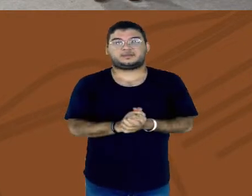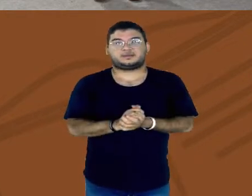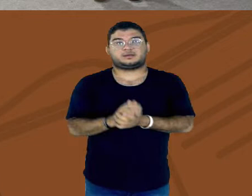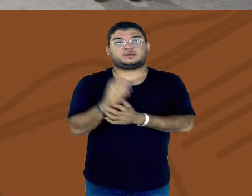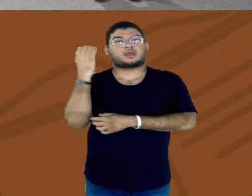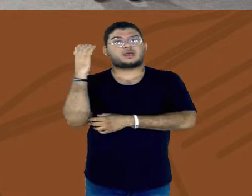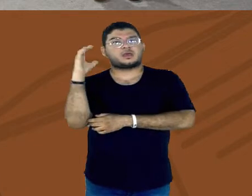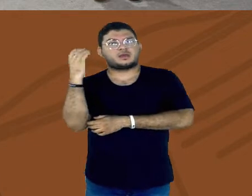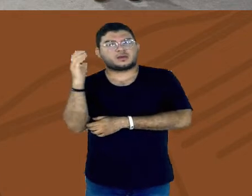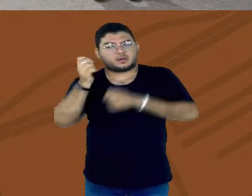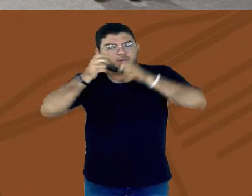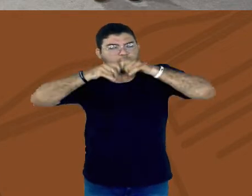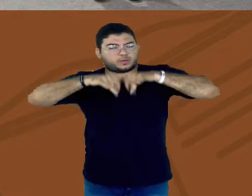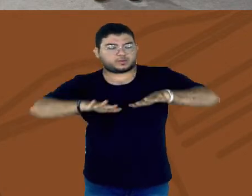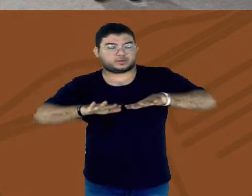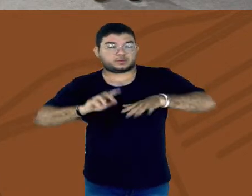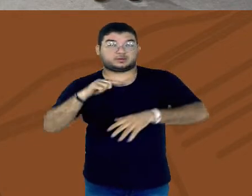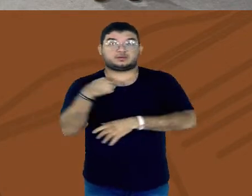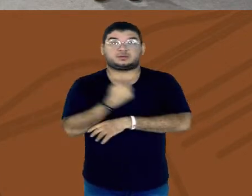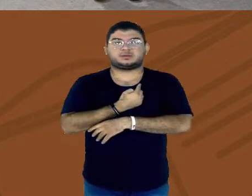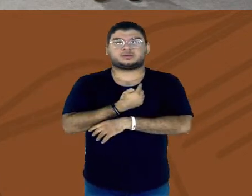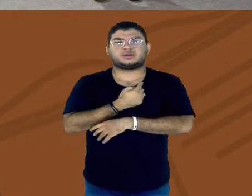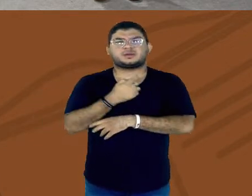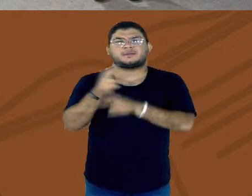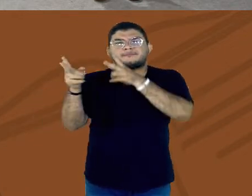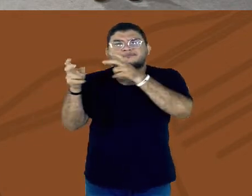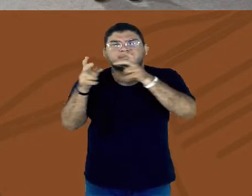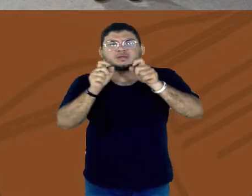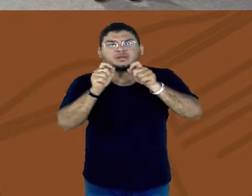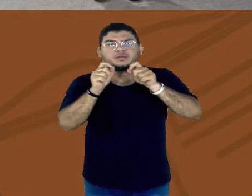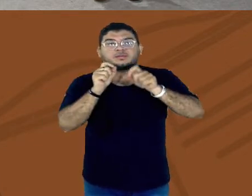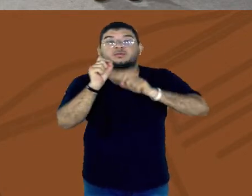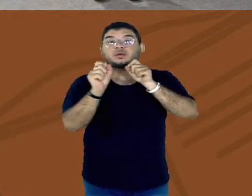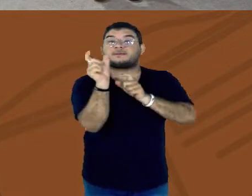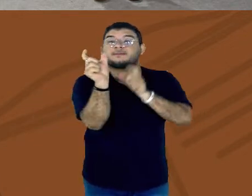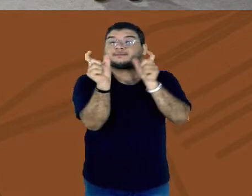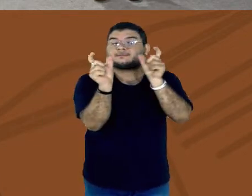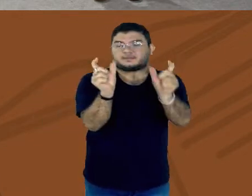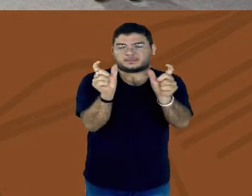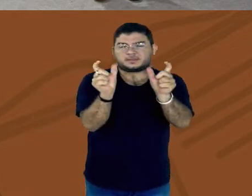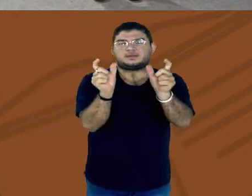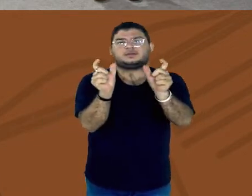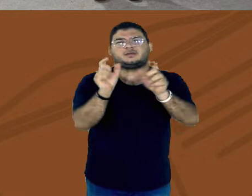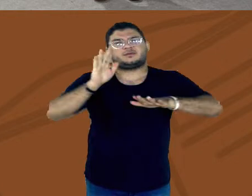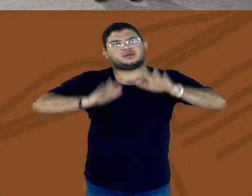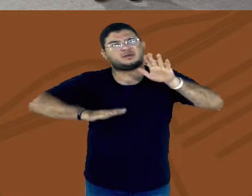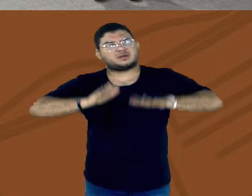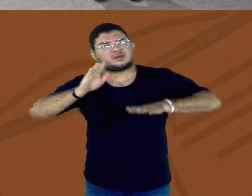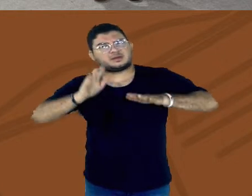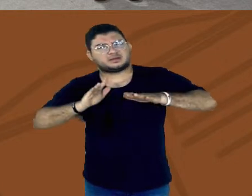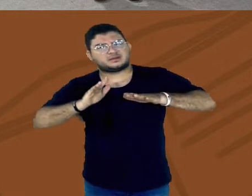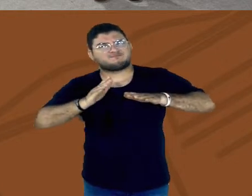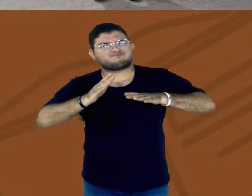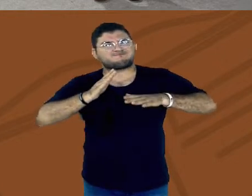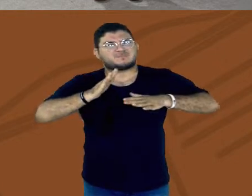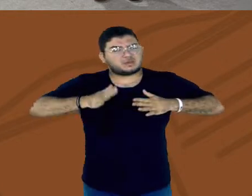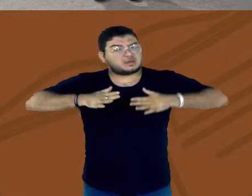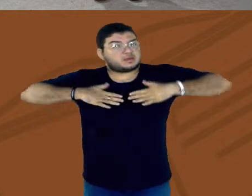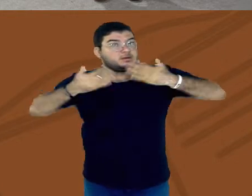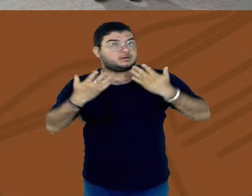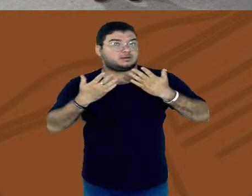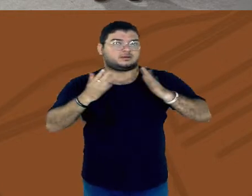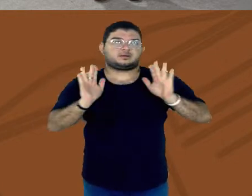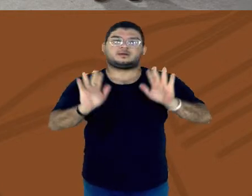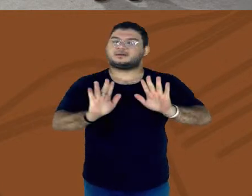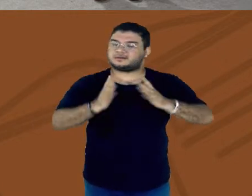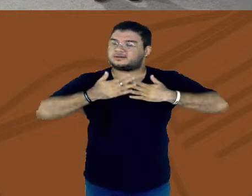da Natureza, nós conseguimos perceber alguns termos que às vezes nos causam medo. Mas não fiquem não com